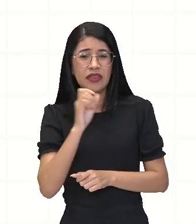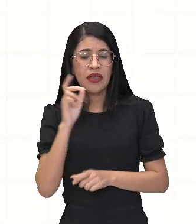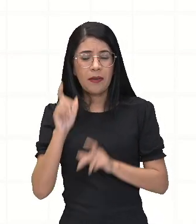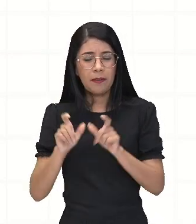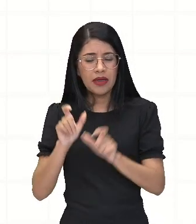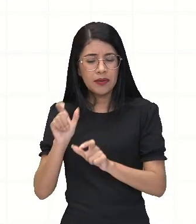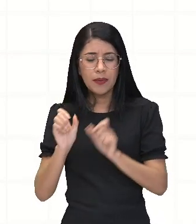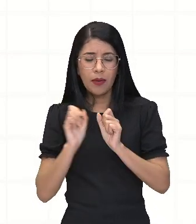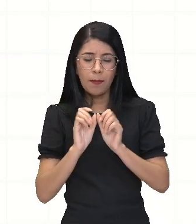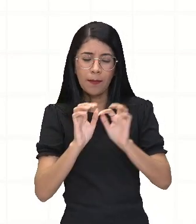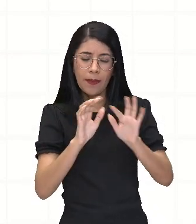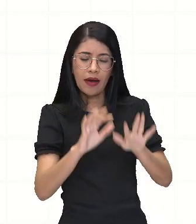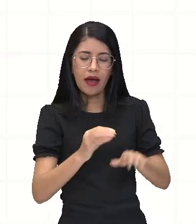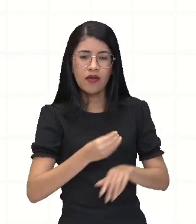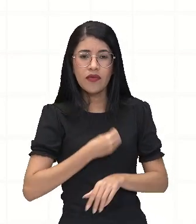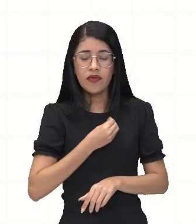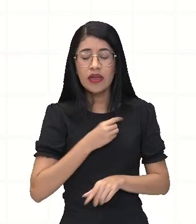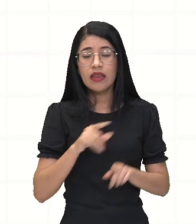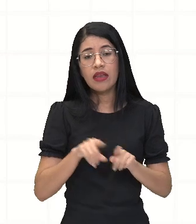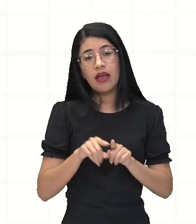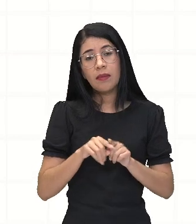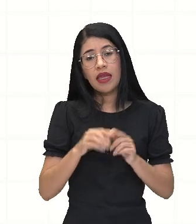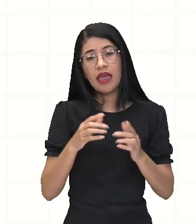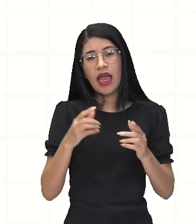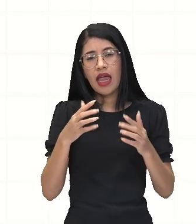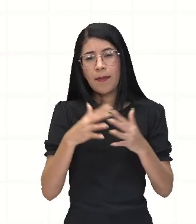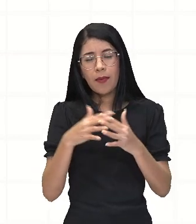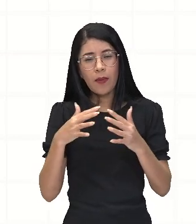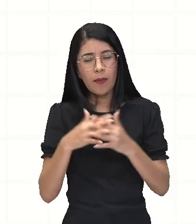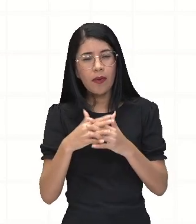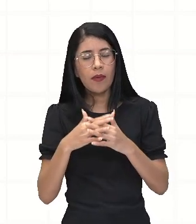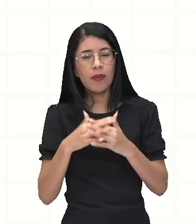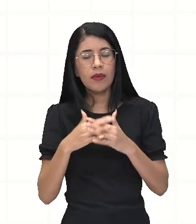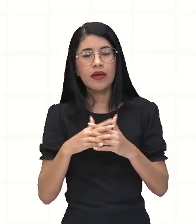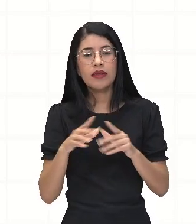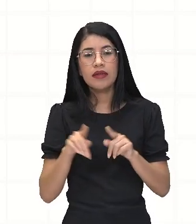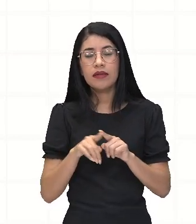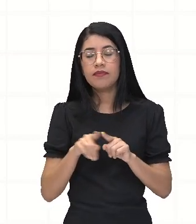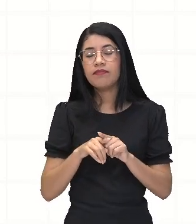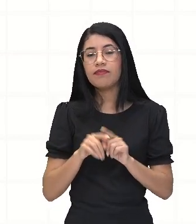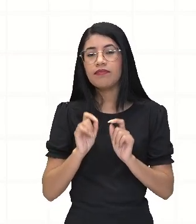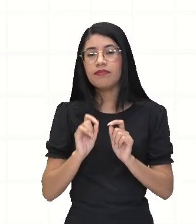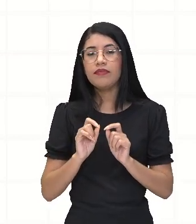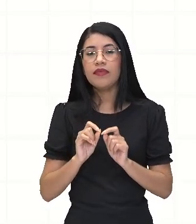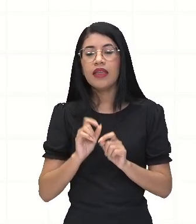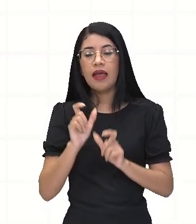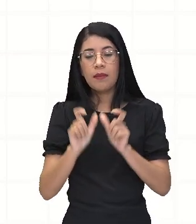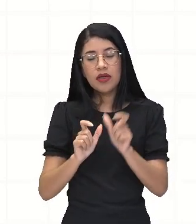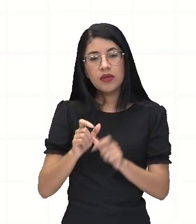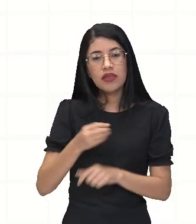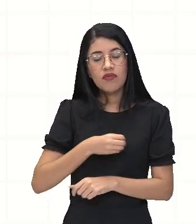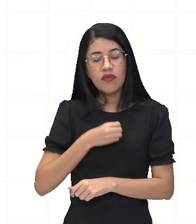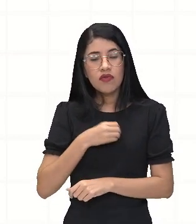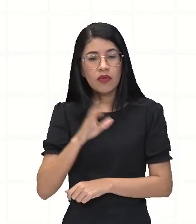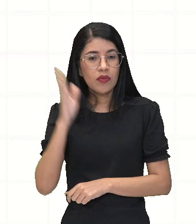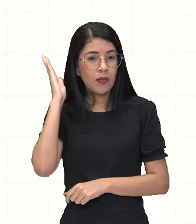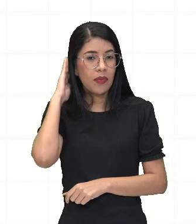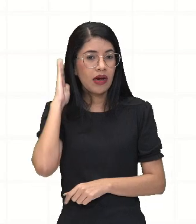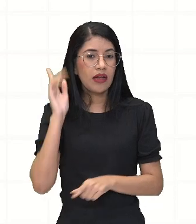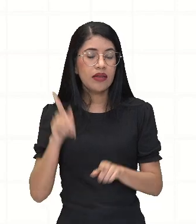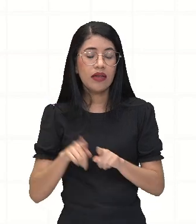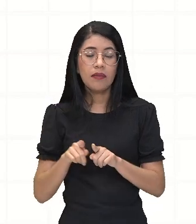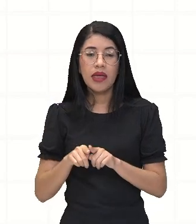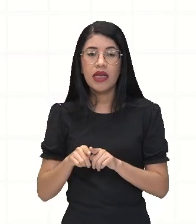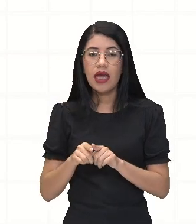repetida interferência dos moradores do Pará e das autoridades, e em relação ao reconhecimento dessas doações,